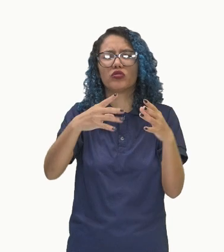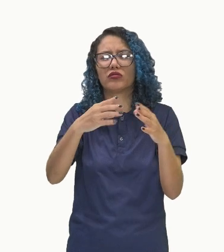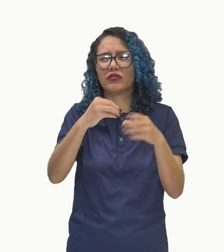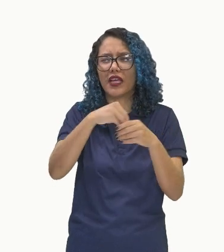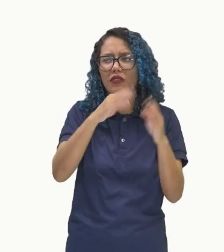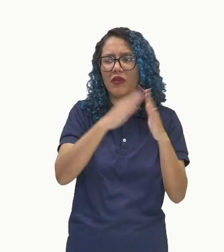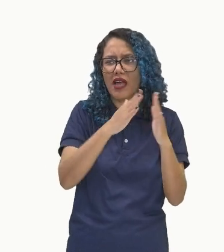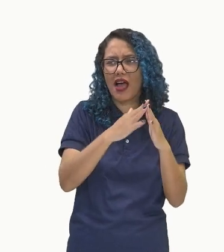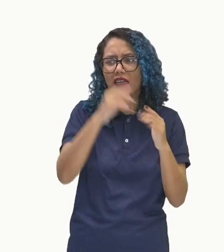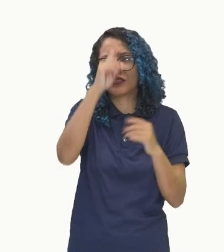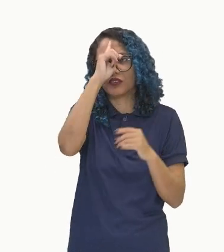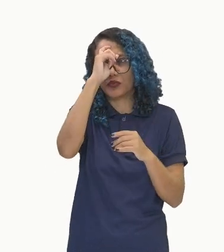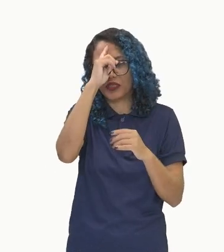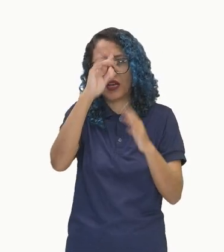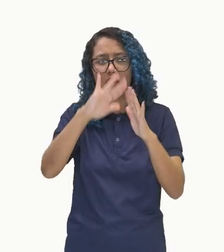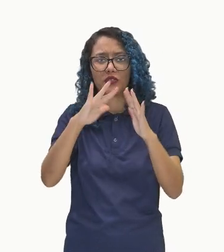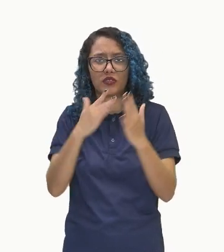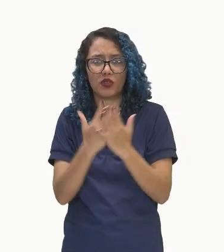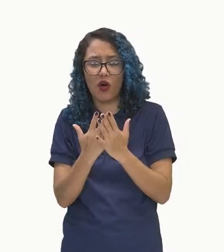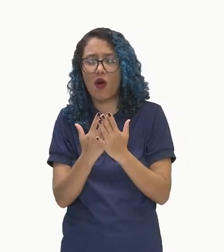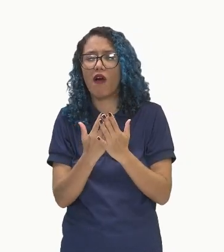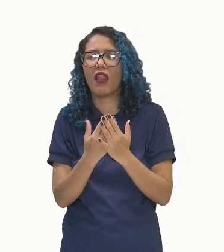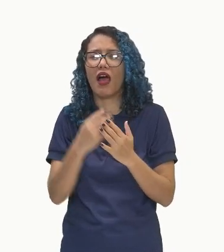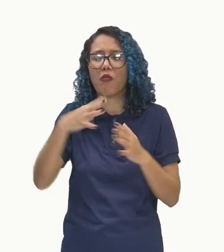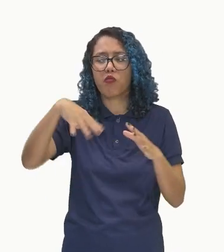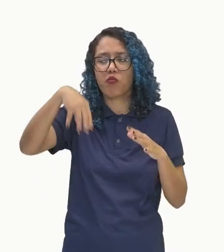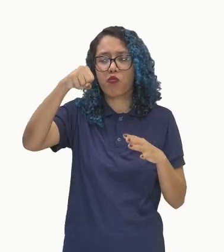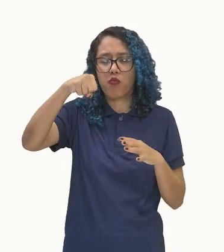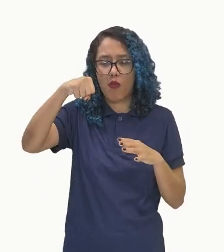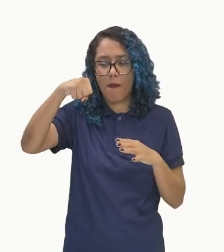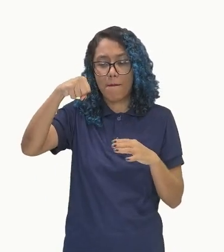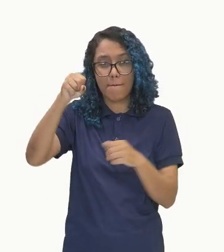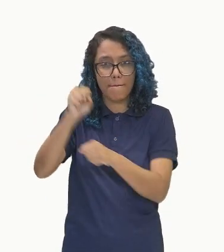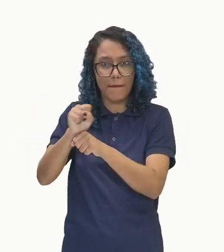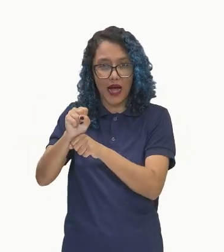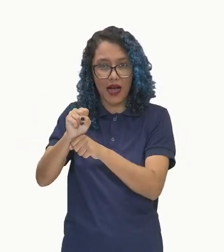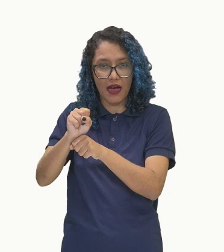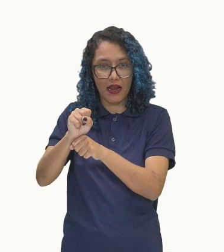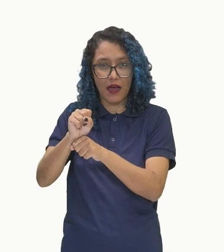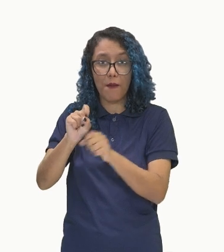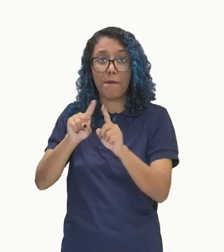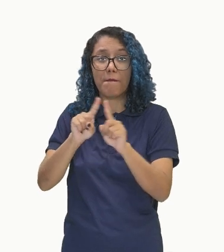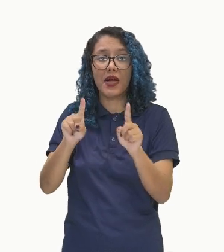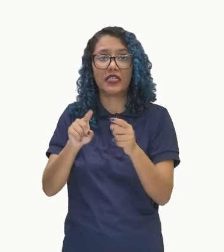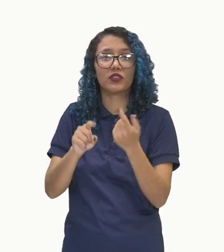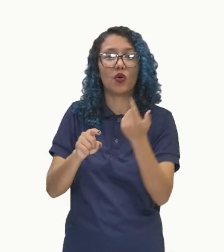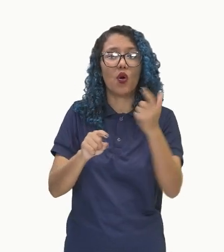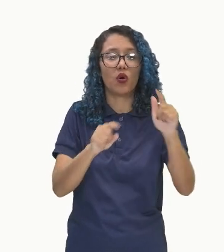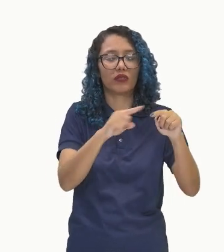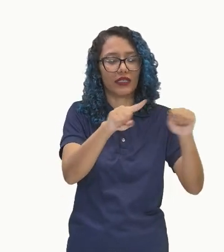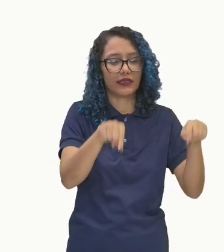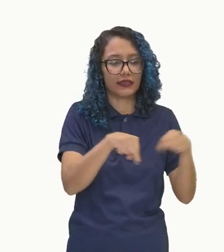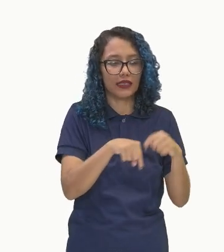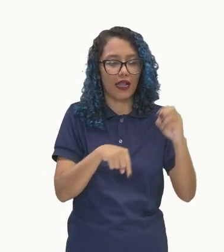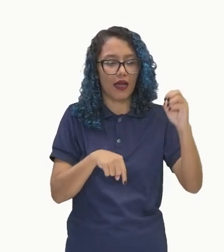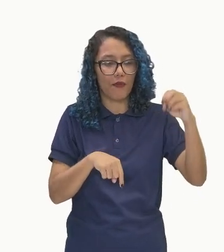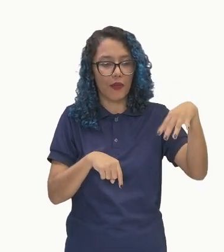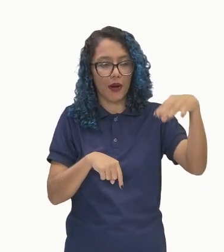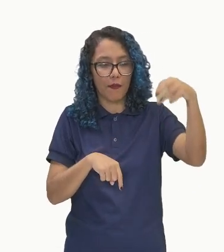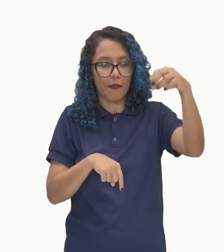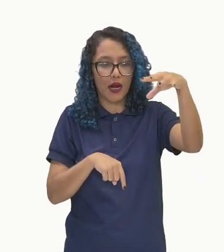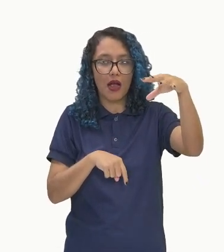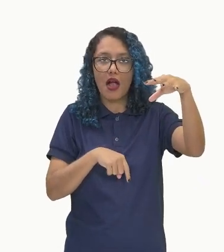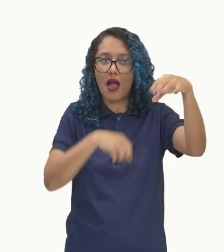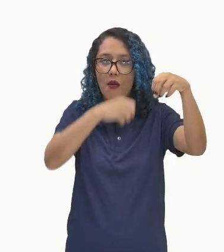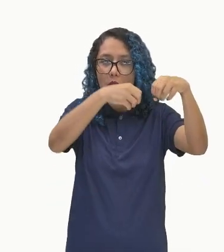queimou em uma sala, não irá queimar em outros recipientes, em outros lugares, aliás. Aí você tem,